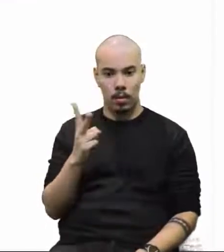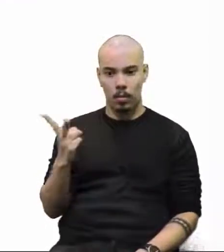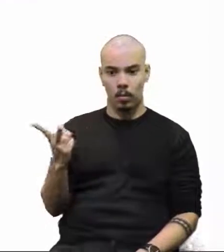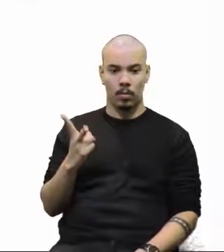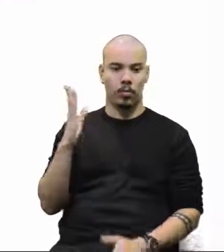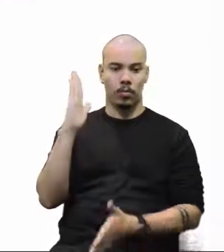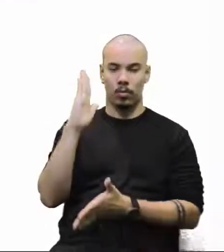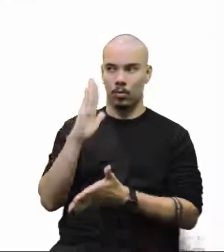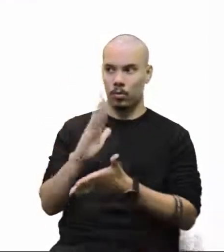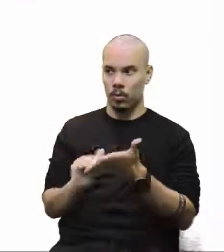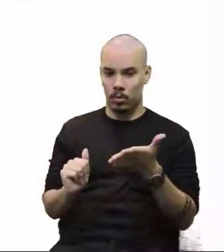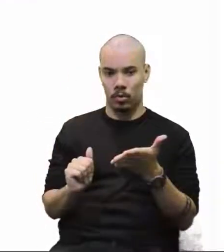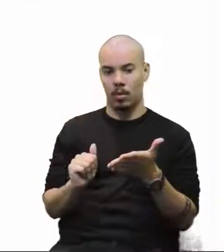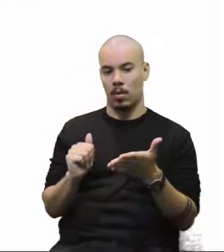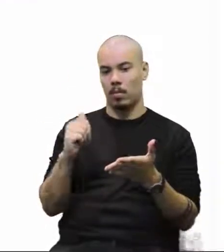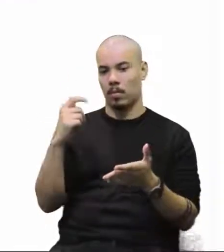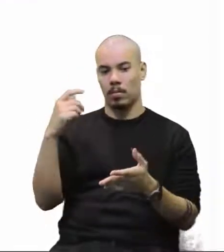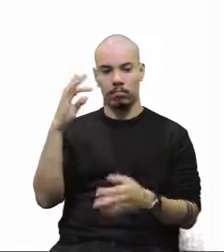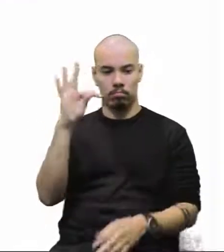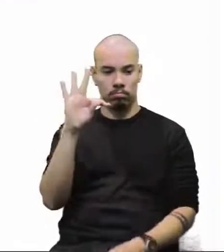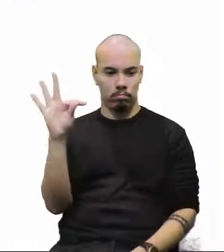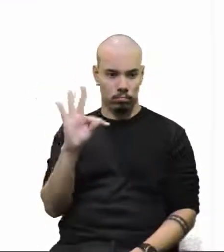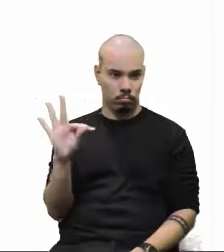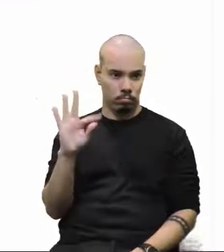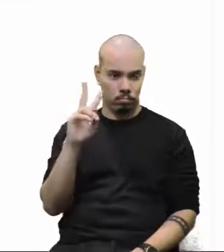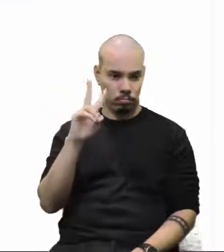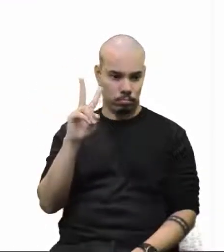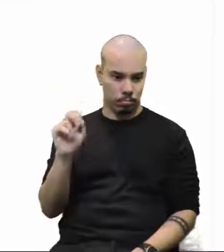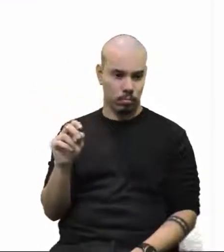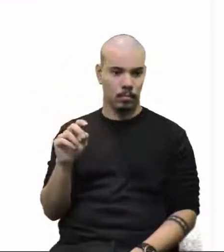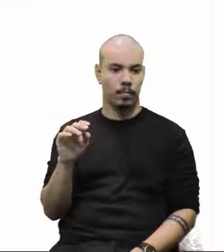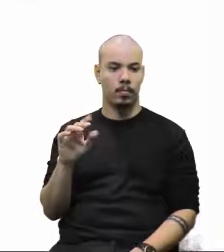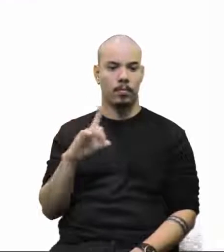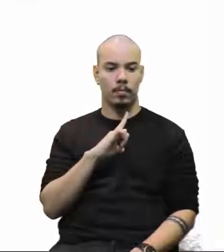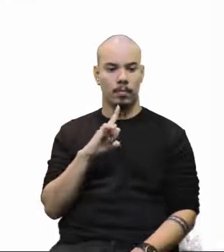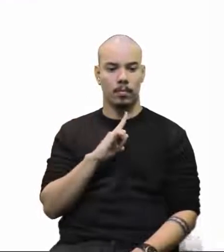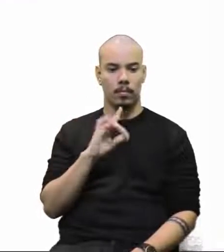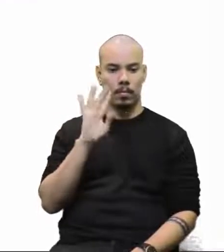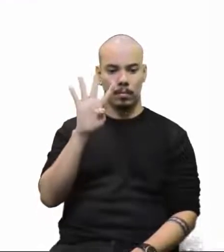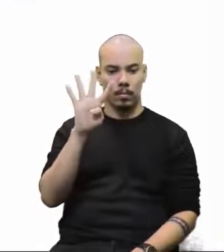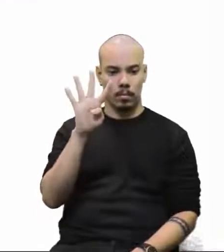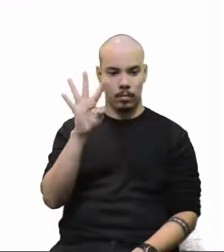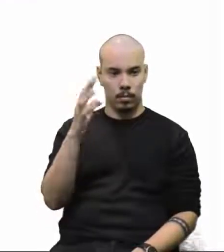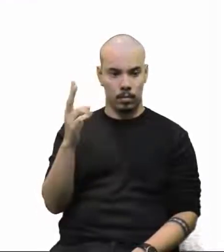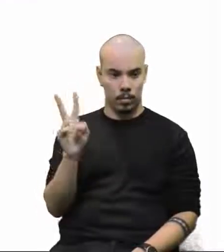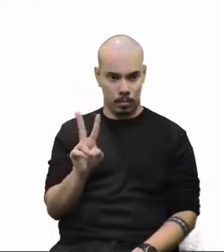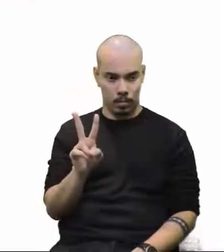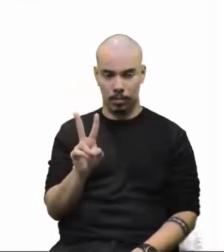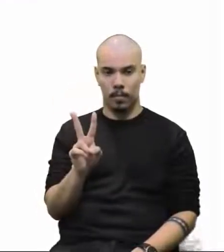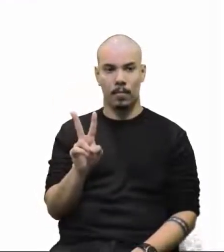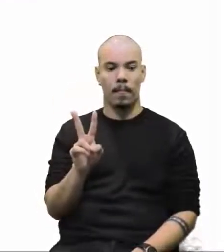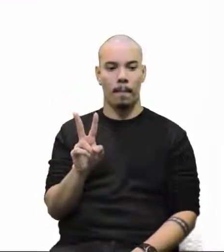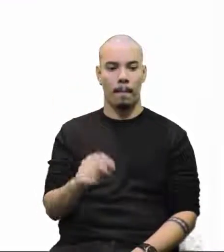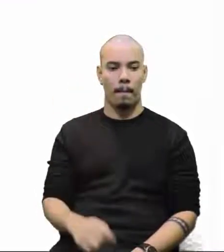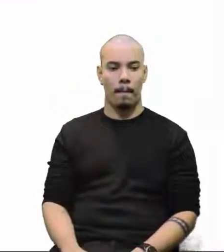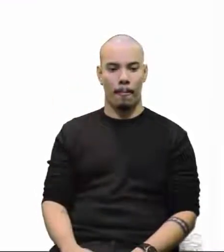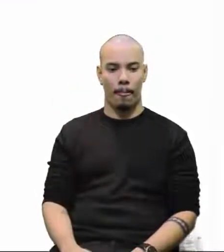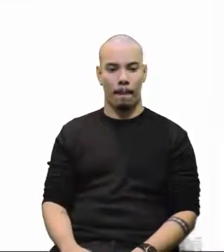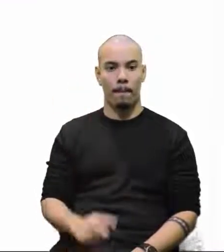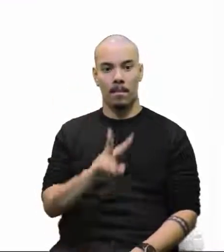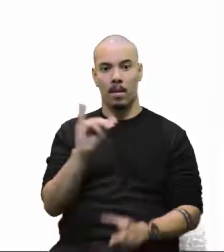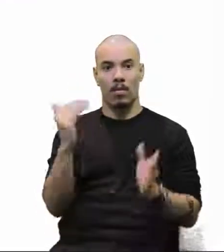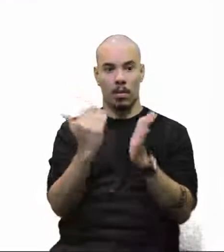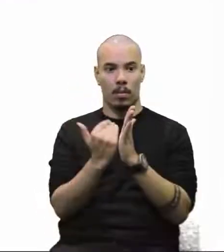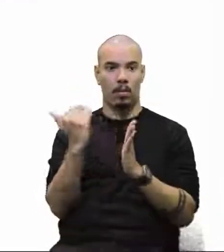elimina, pi elimina com pi, 4 por 2, então vai ficar 6 vezes 8. Eu vou ter 48, né? E 2 aqui. Aumentar o valor